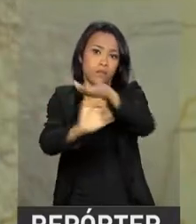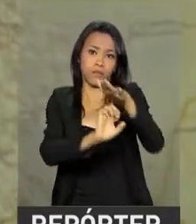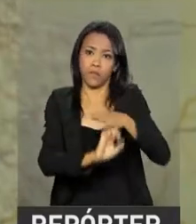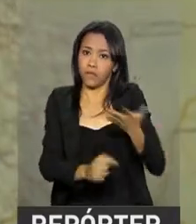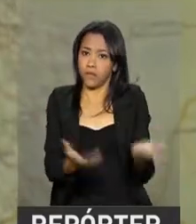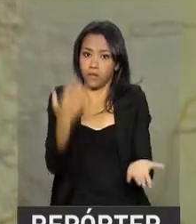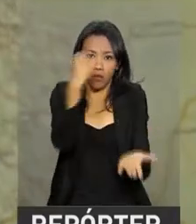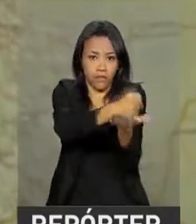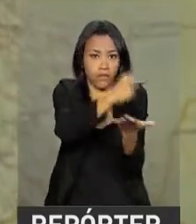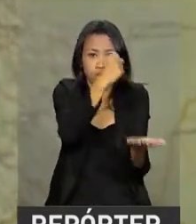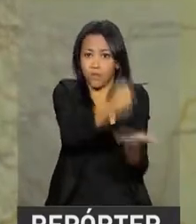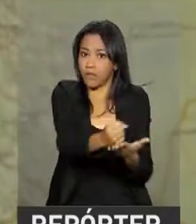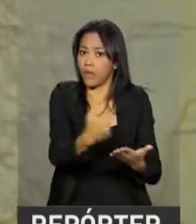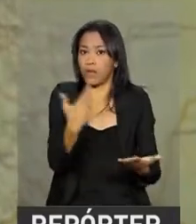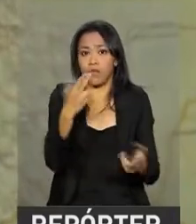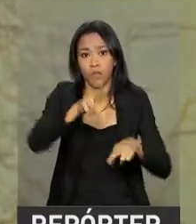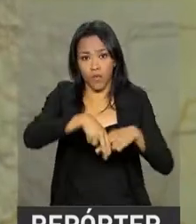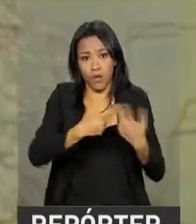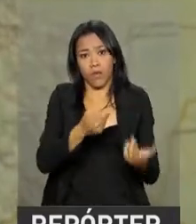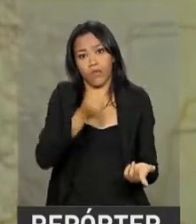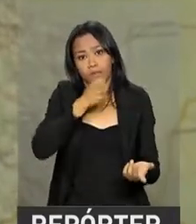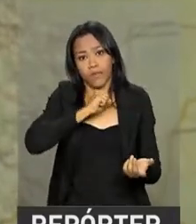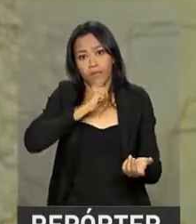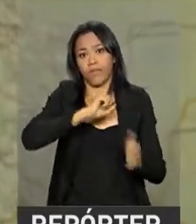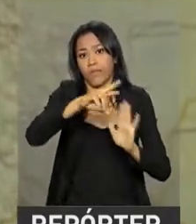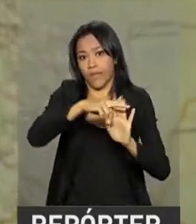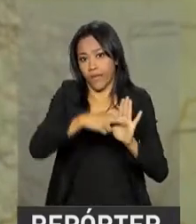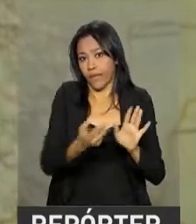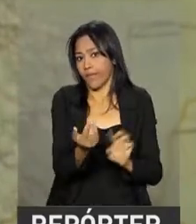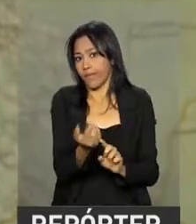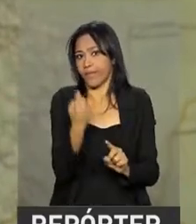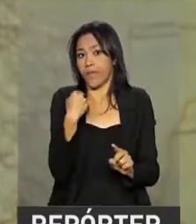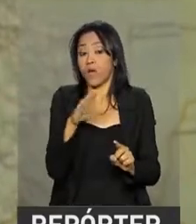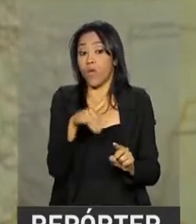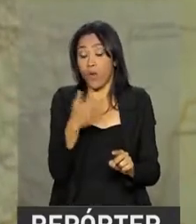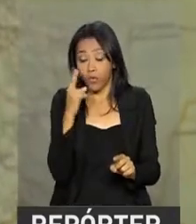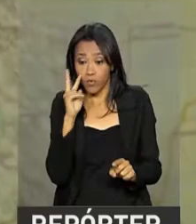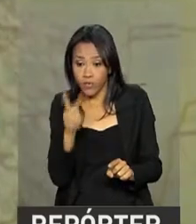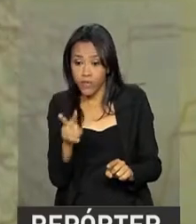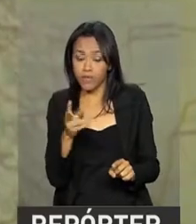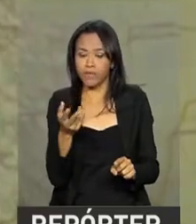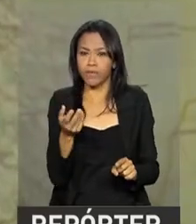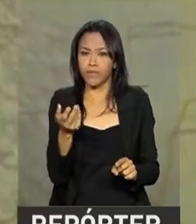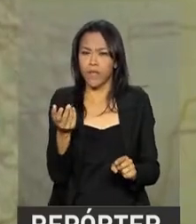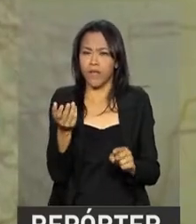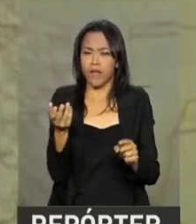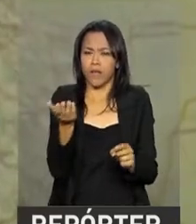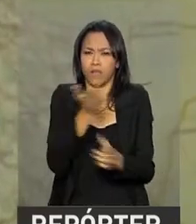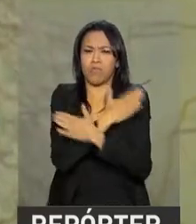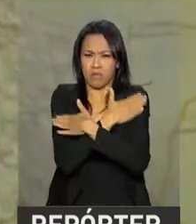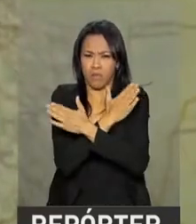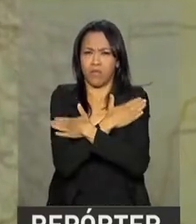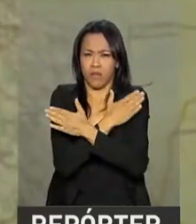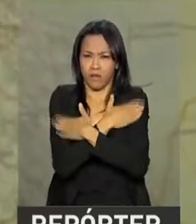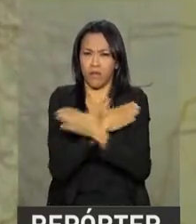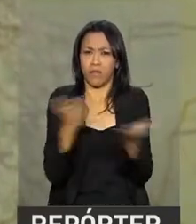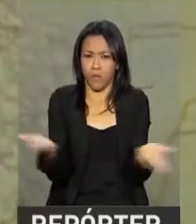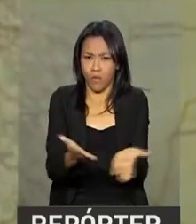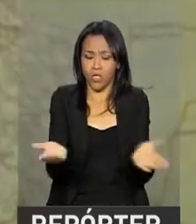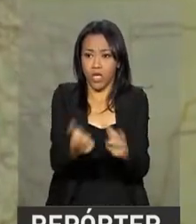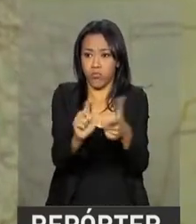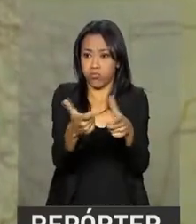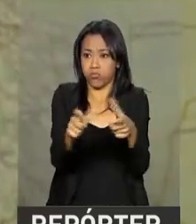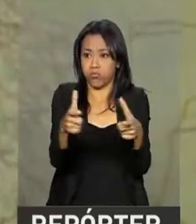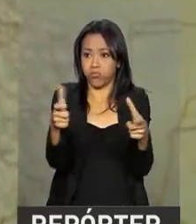contrato e jornada especial existem no brasil e quando a gente olha para os nossos - de emprego que já são muito elevados a